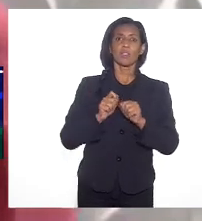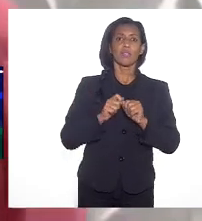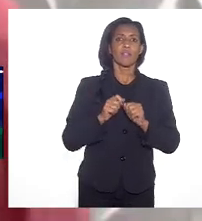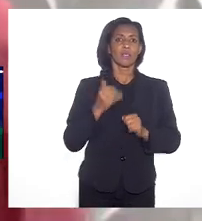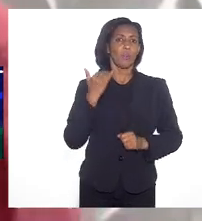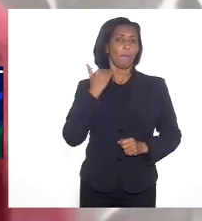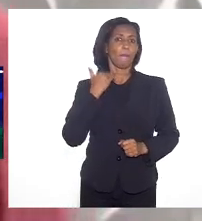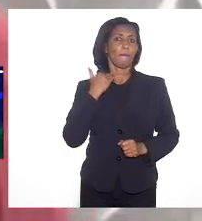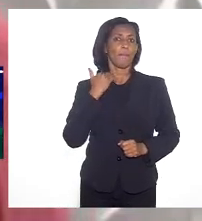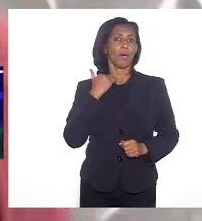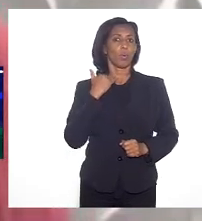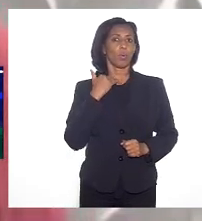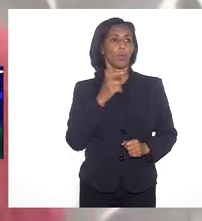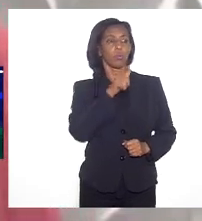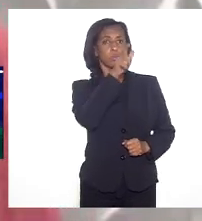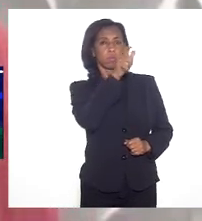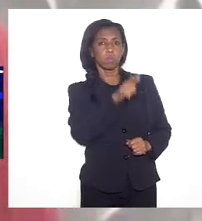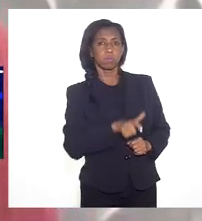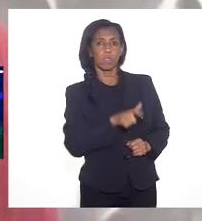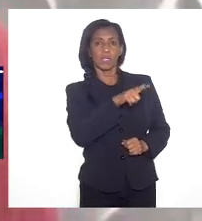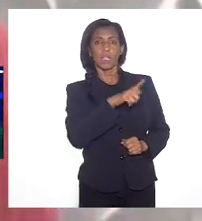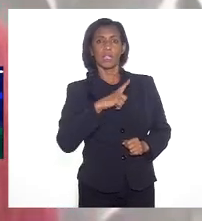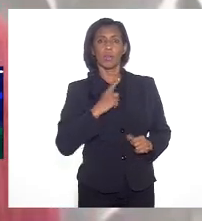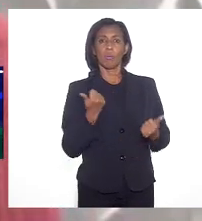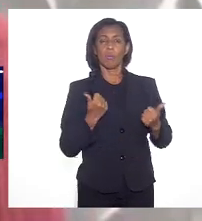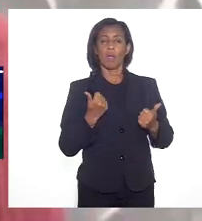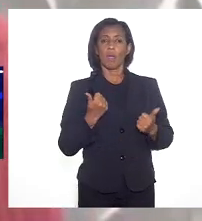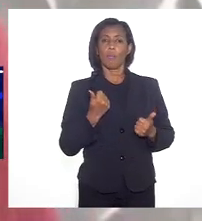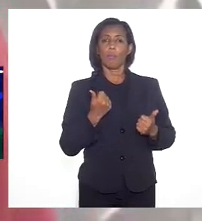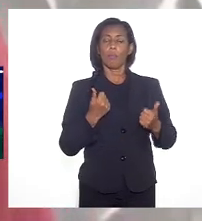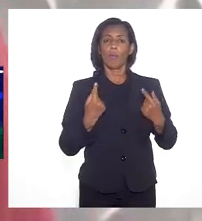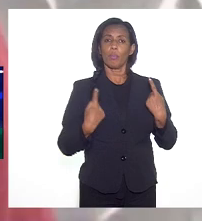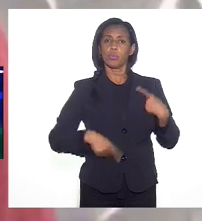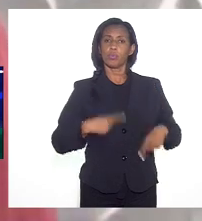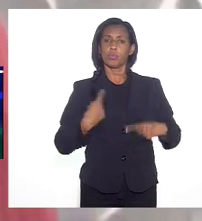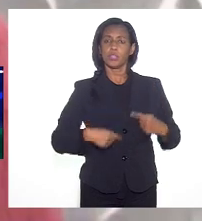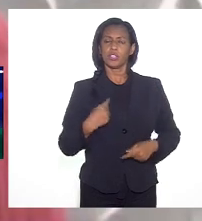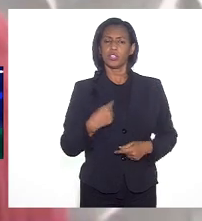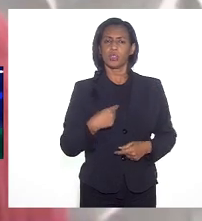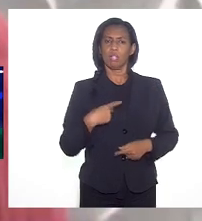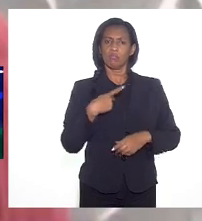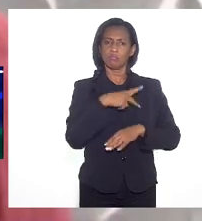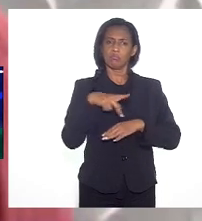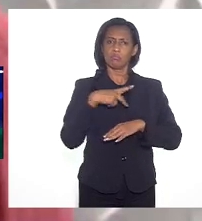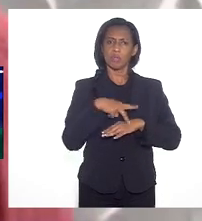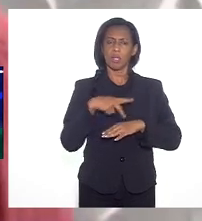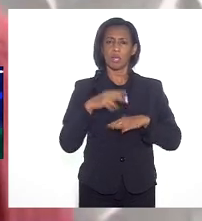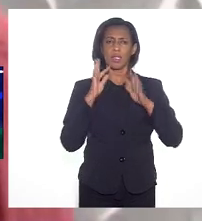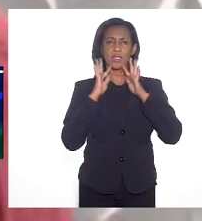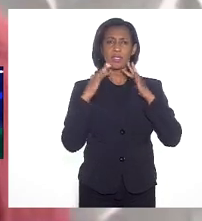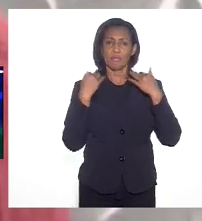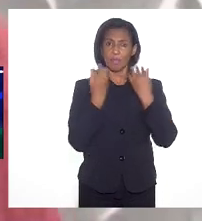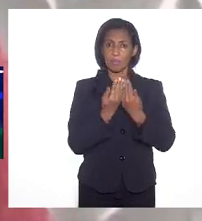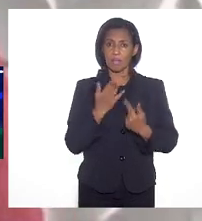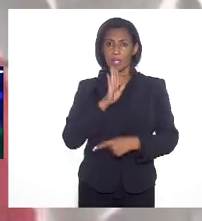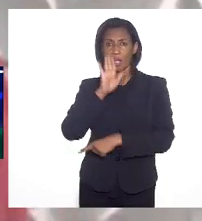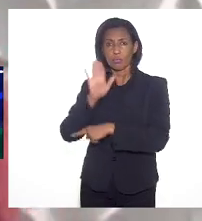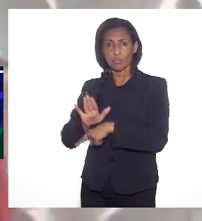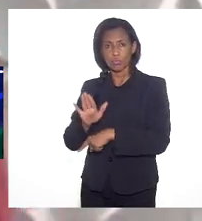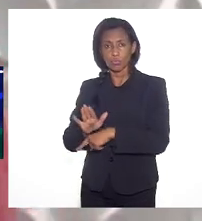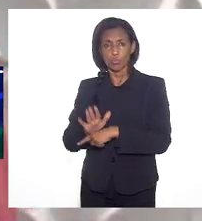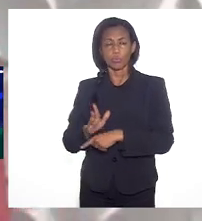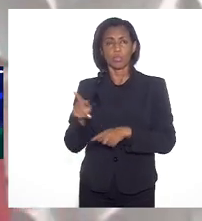banco nacional e ter uma política nacional de acolhimento a essas famílias e de enfrentamento ao